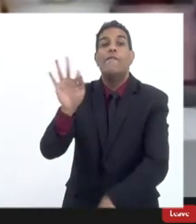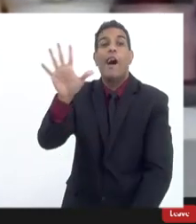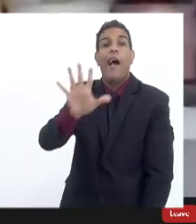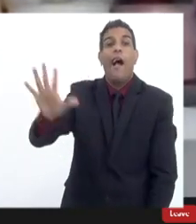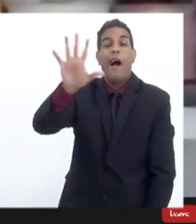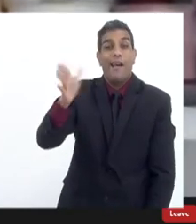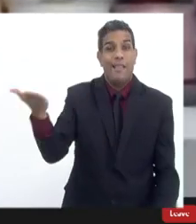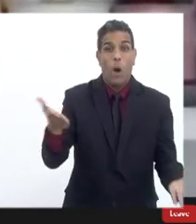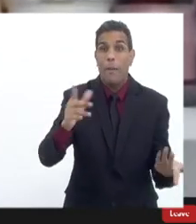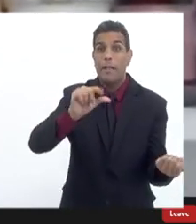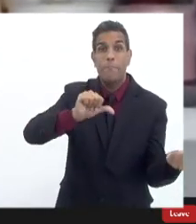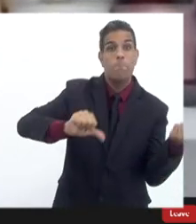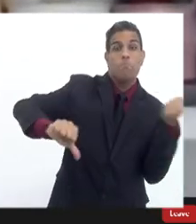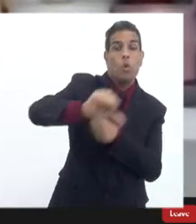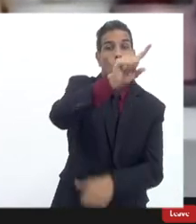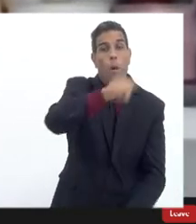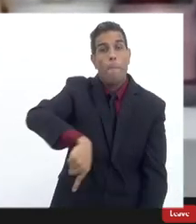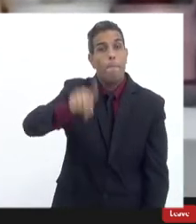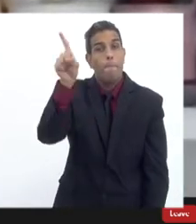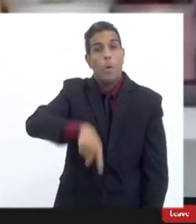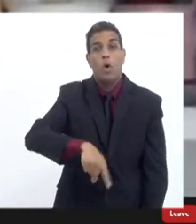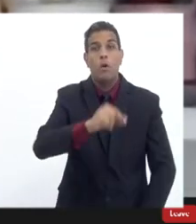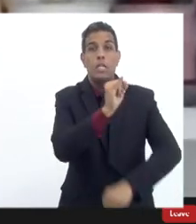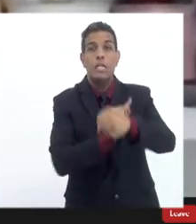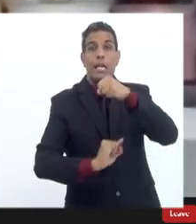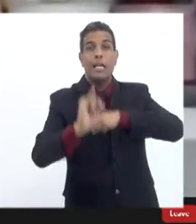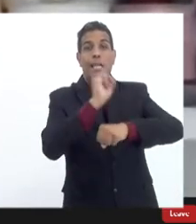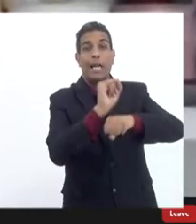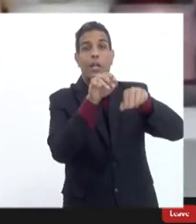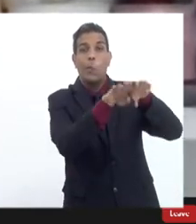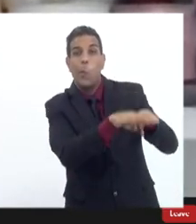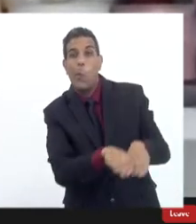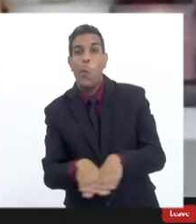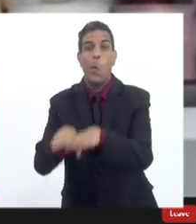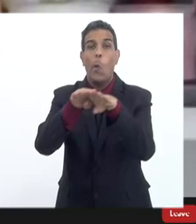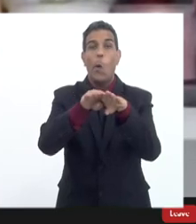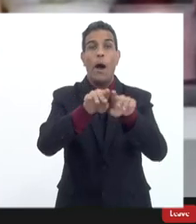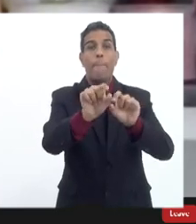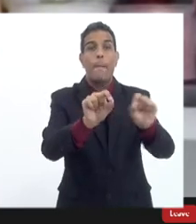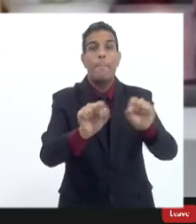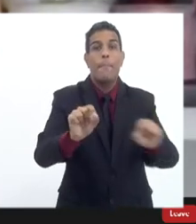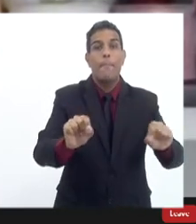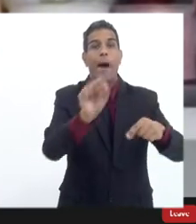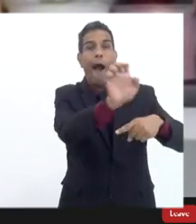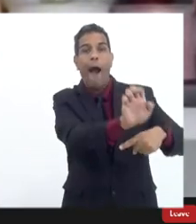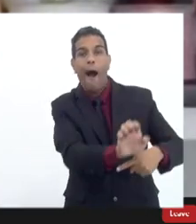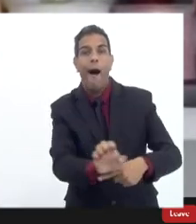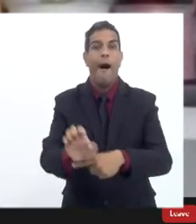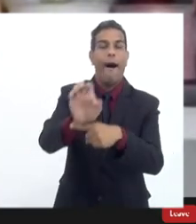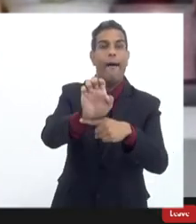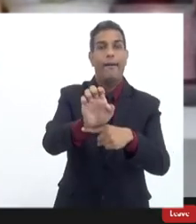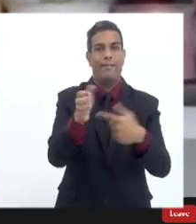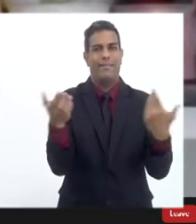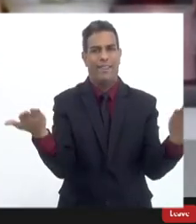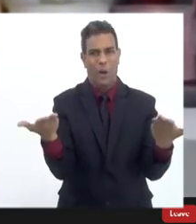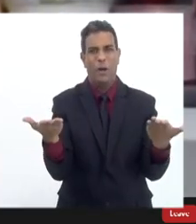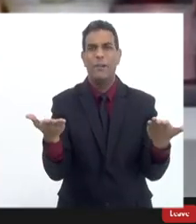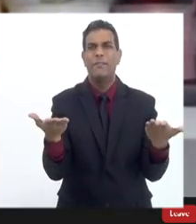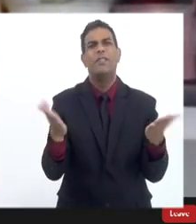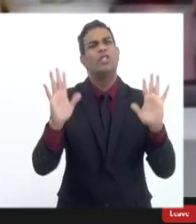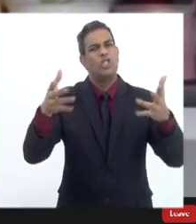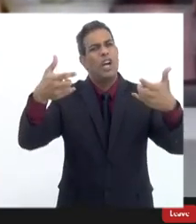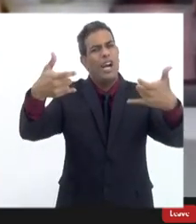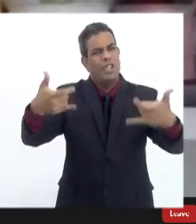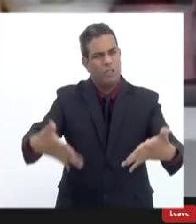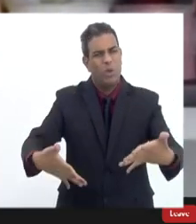federação fazer, né? Mas eu queria ainda dizer algumas coisas para além das questões estruturais, que eu acho que já